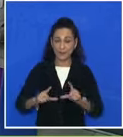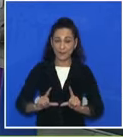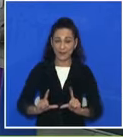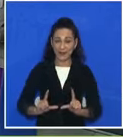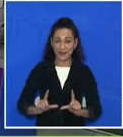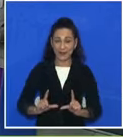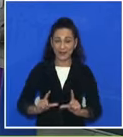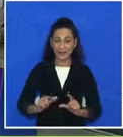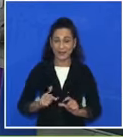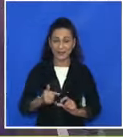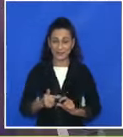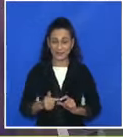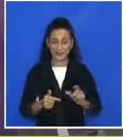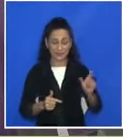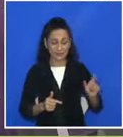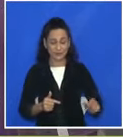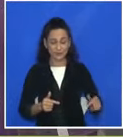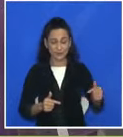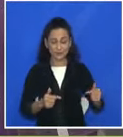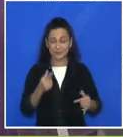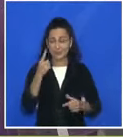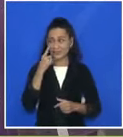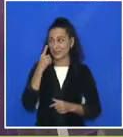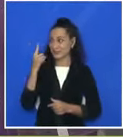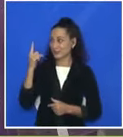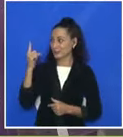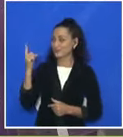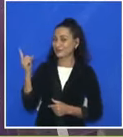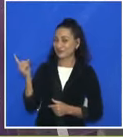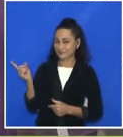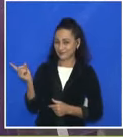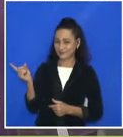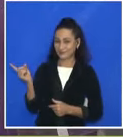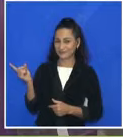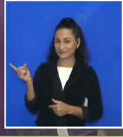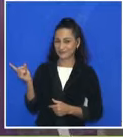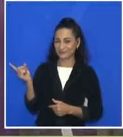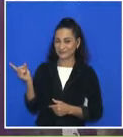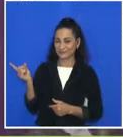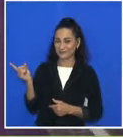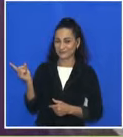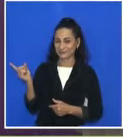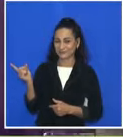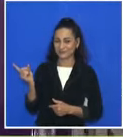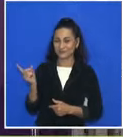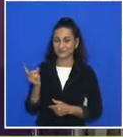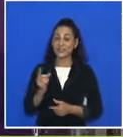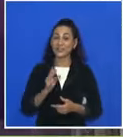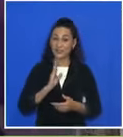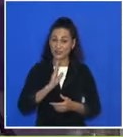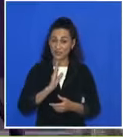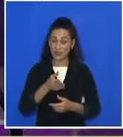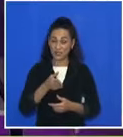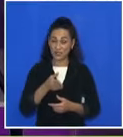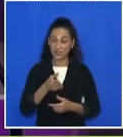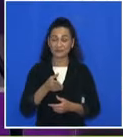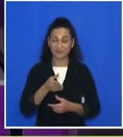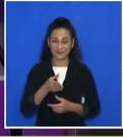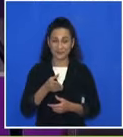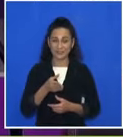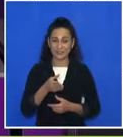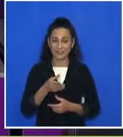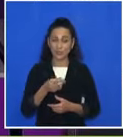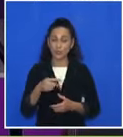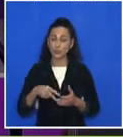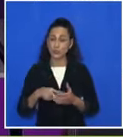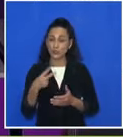7. Bola posicionada, valendo! E já estão dentro do nosso globo,